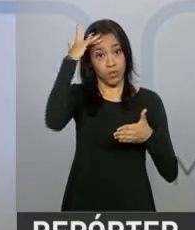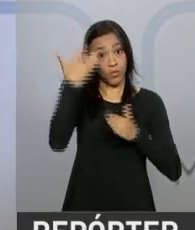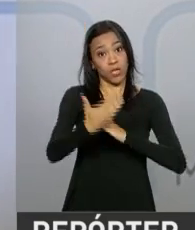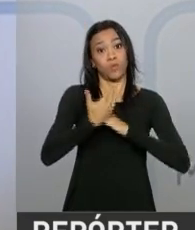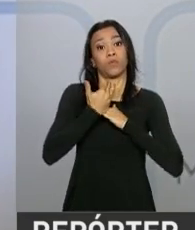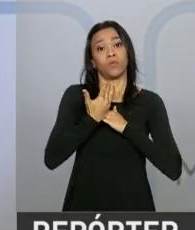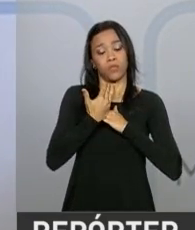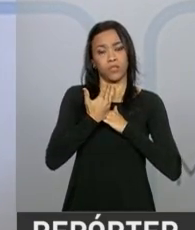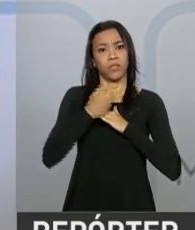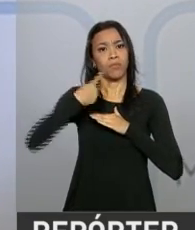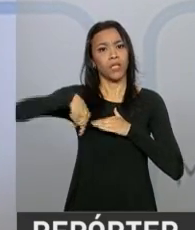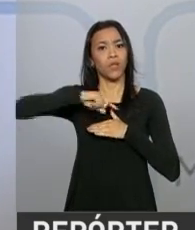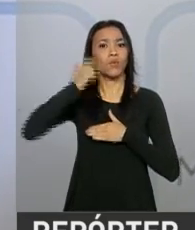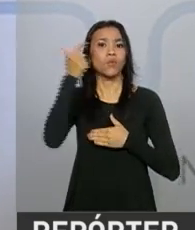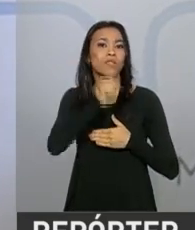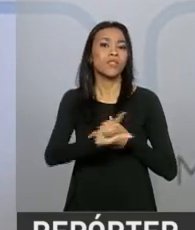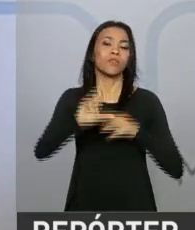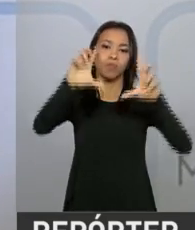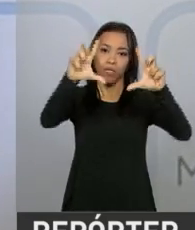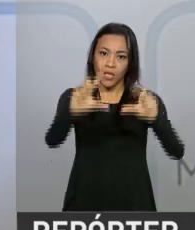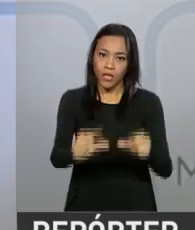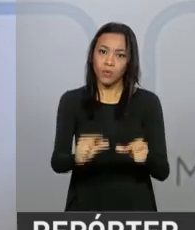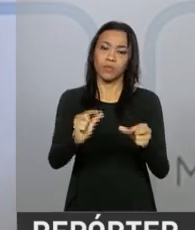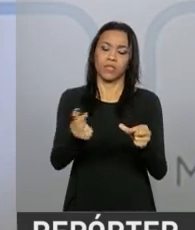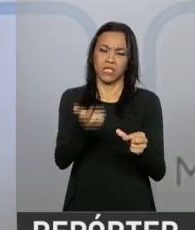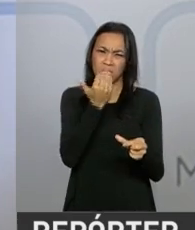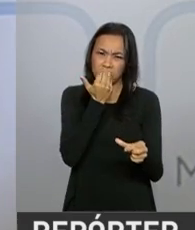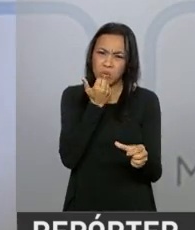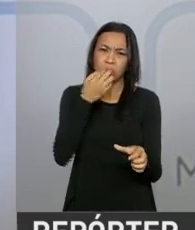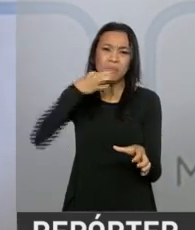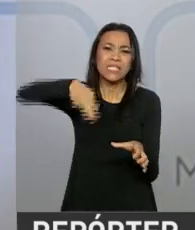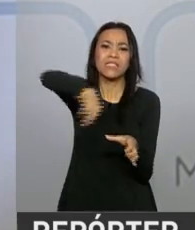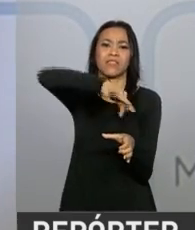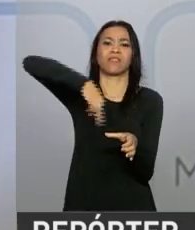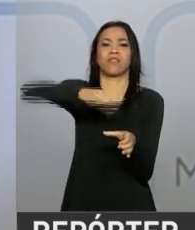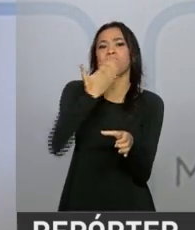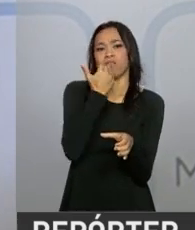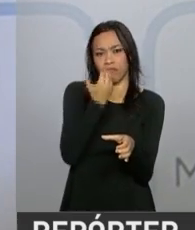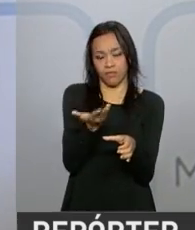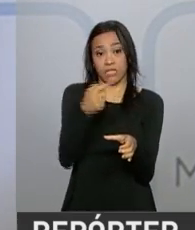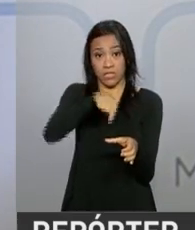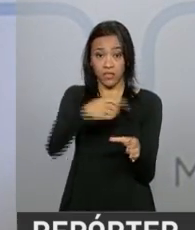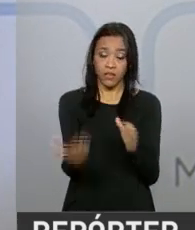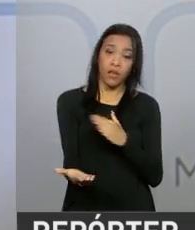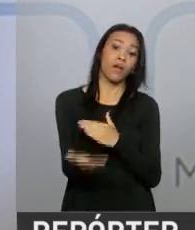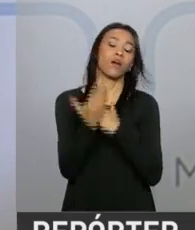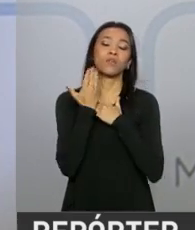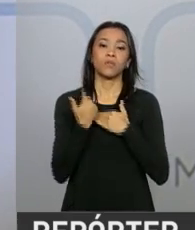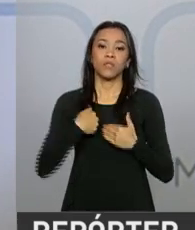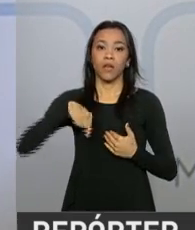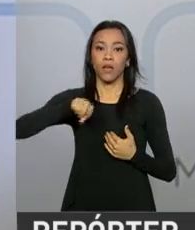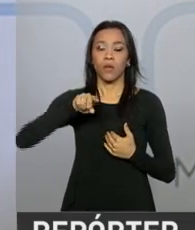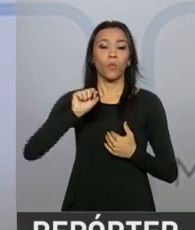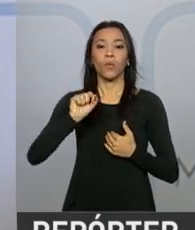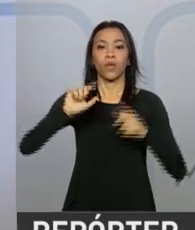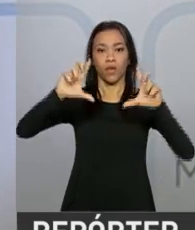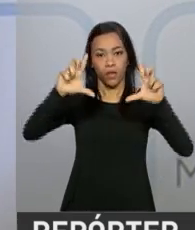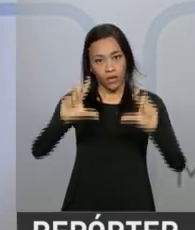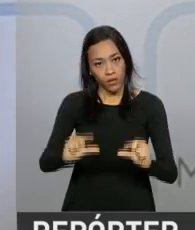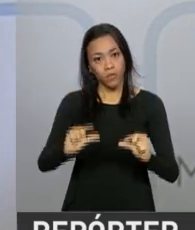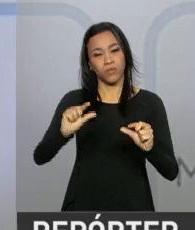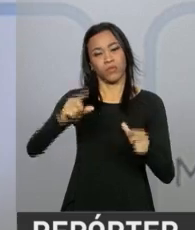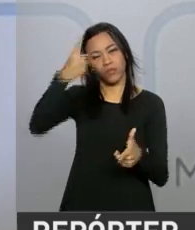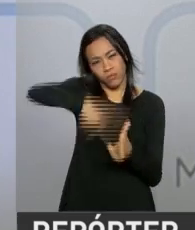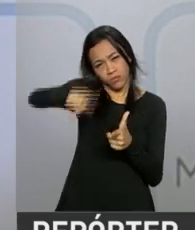possamos avançar nessa redução de consumo e que isso possa nos ajudar a reduzir as demandas na